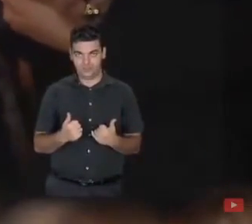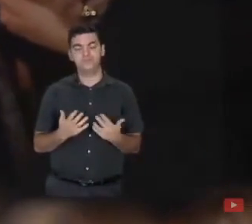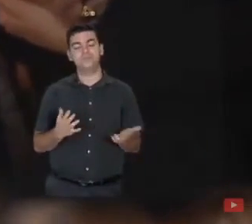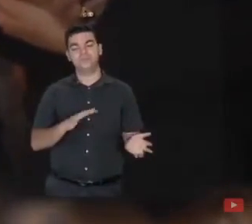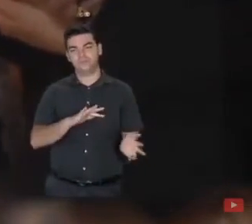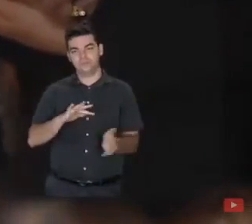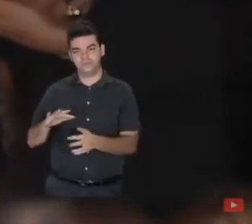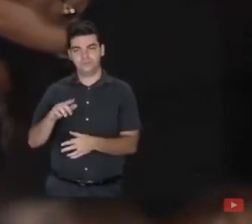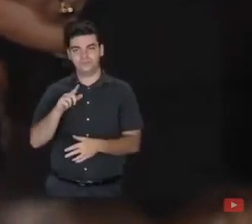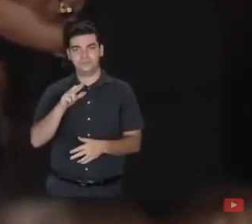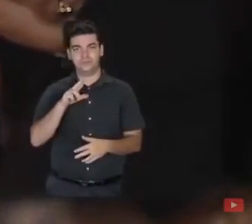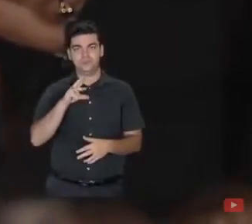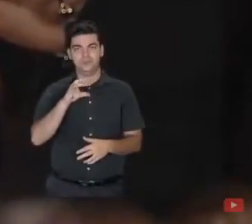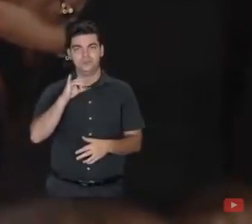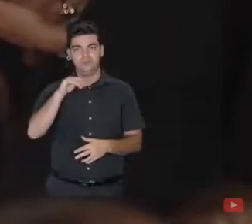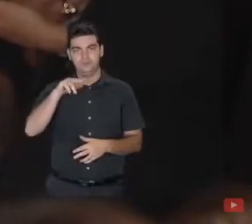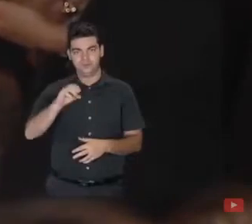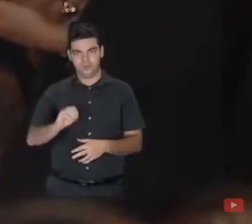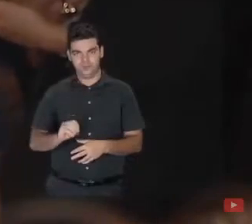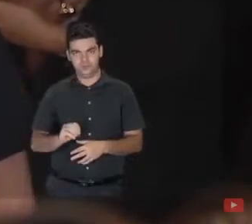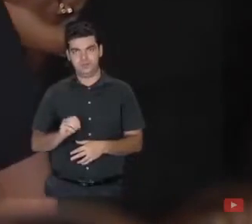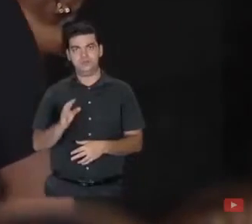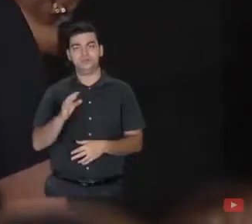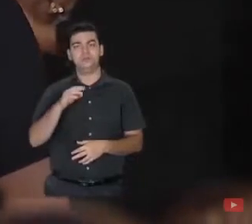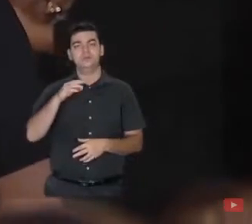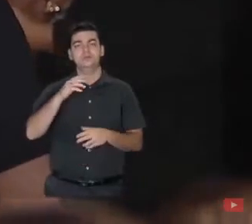Repórter Luciana Lima, do Metrópolis.